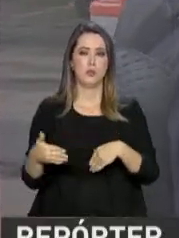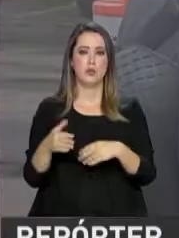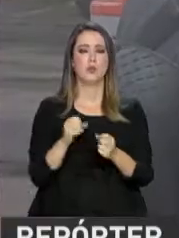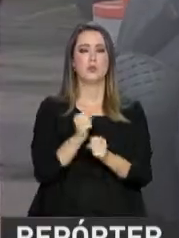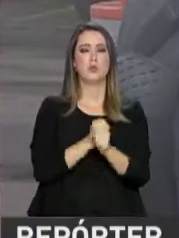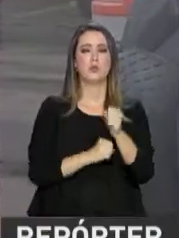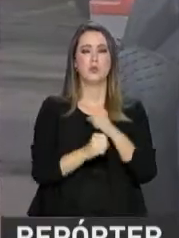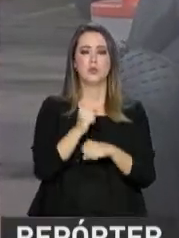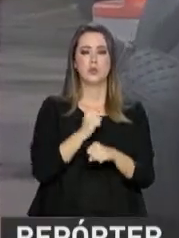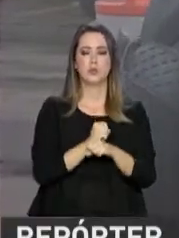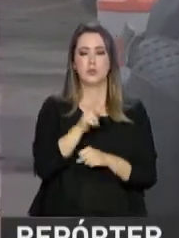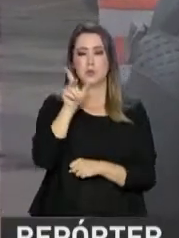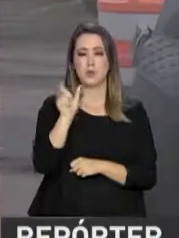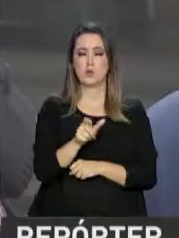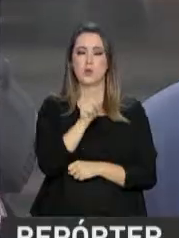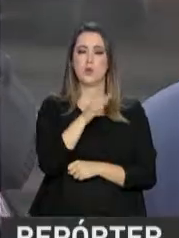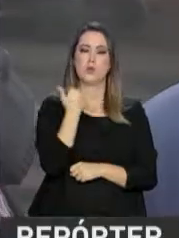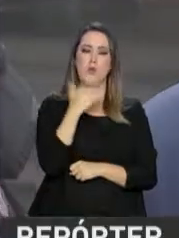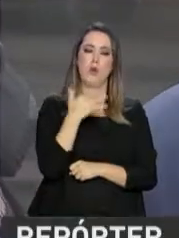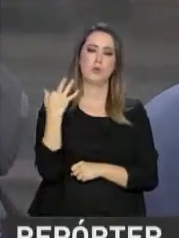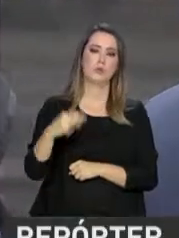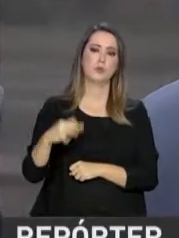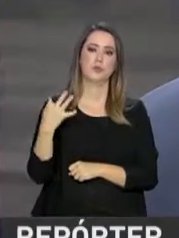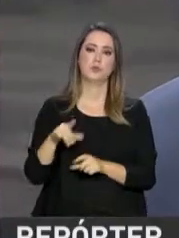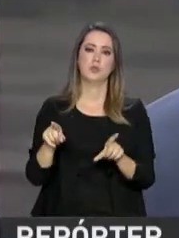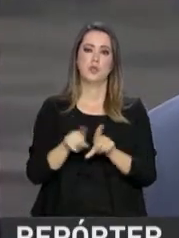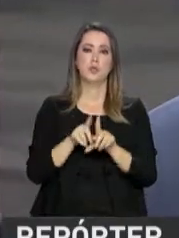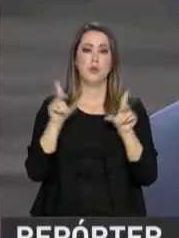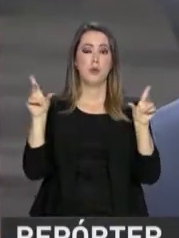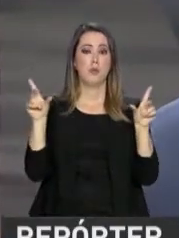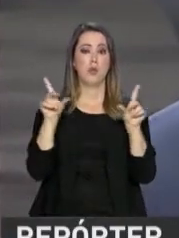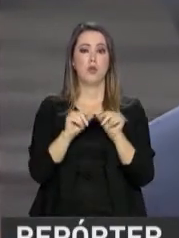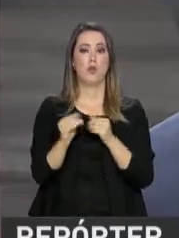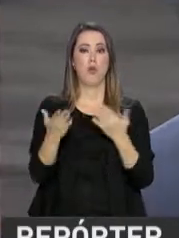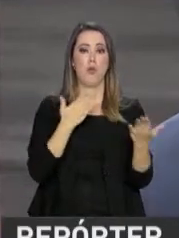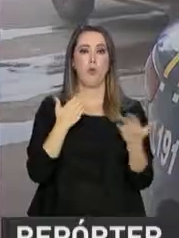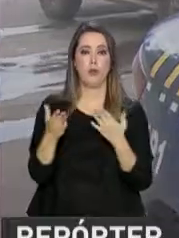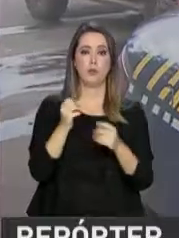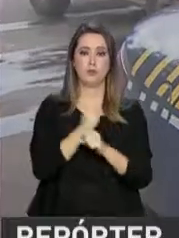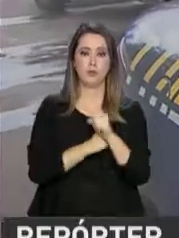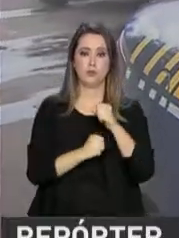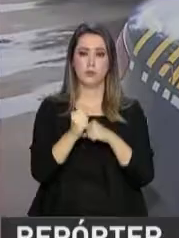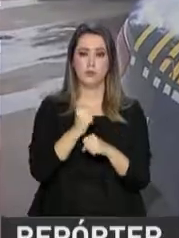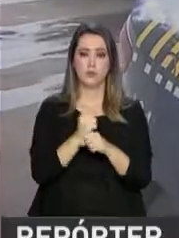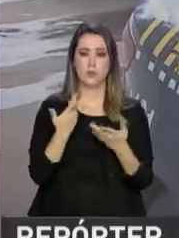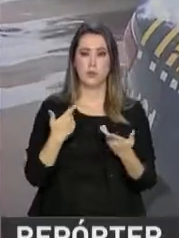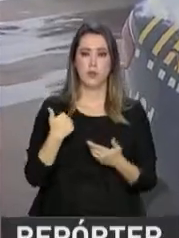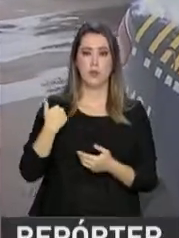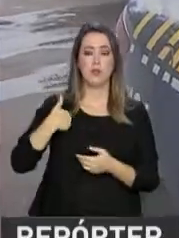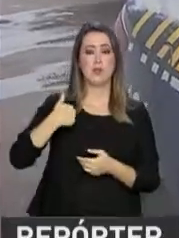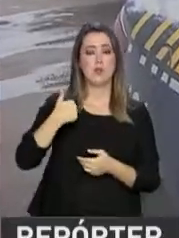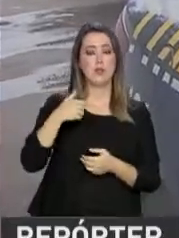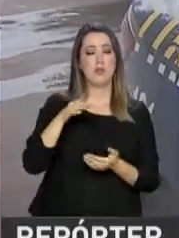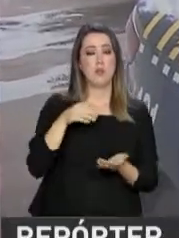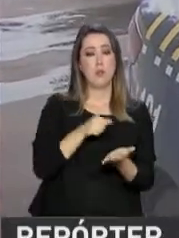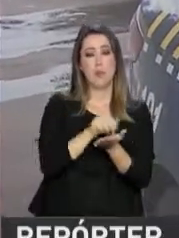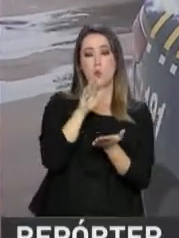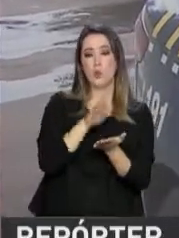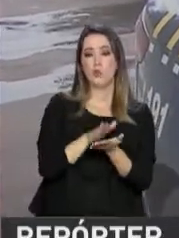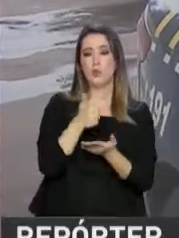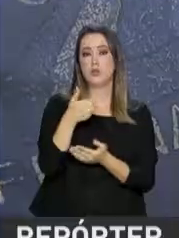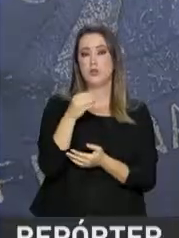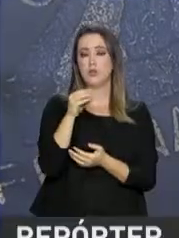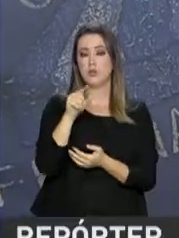número de feridos e mortos durante o feriado também foi menor em relação ao ano anterior foram aplicadas cerca de 100 mil